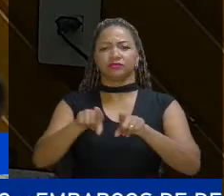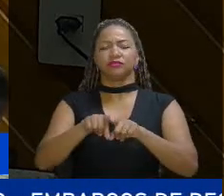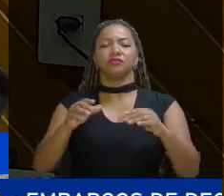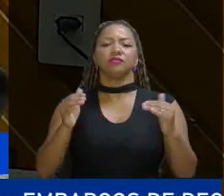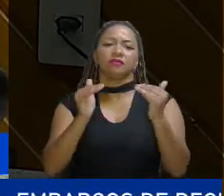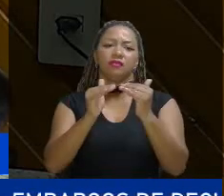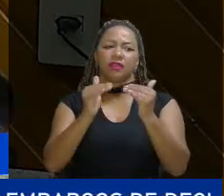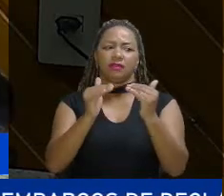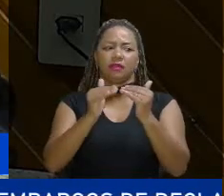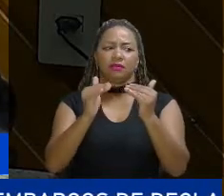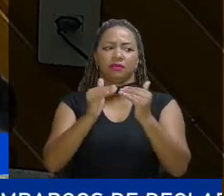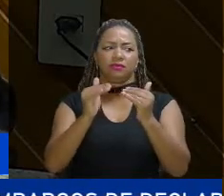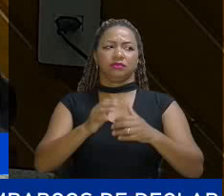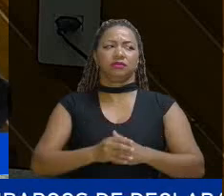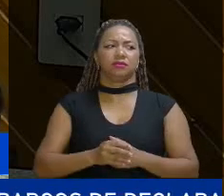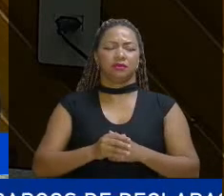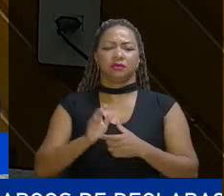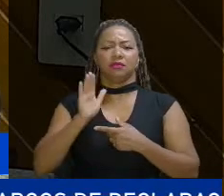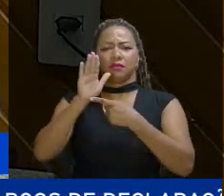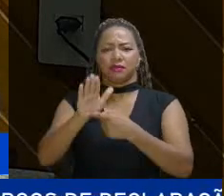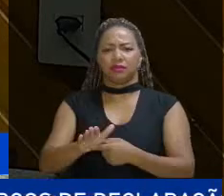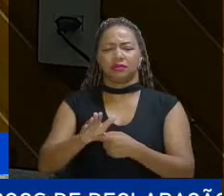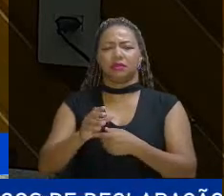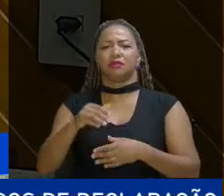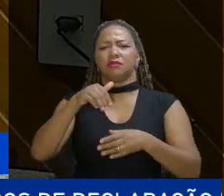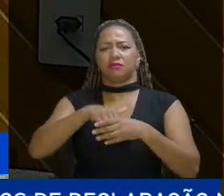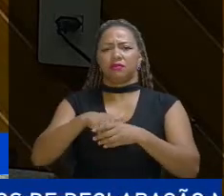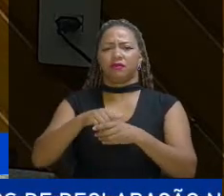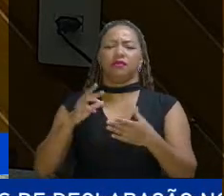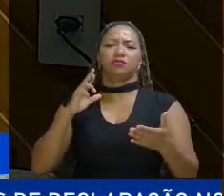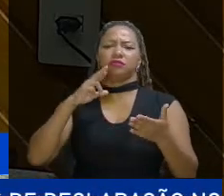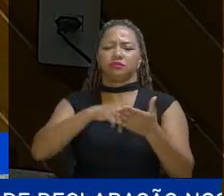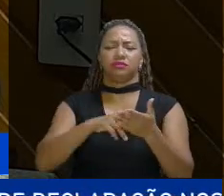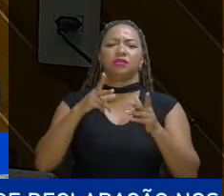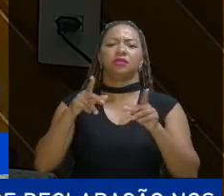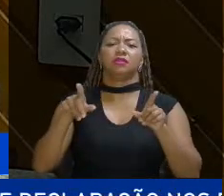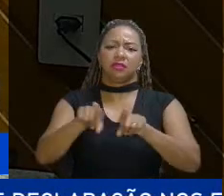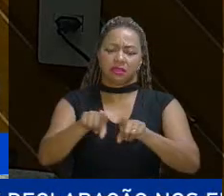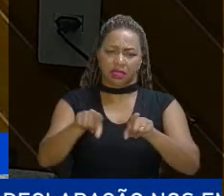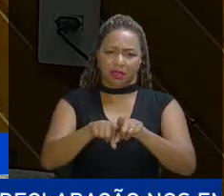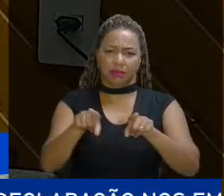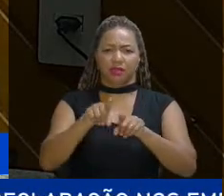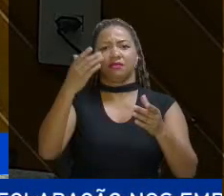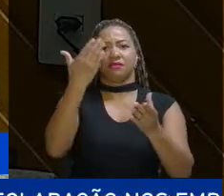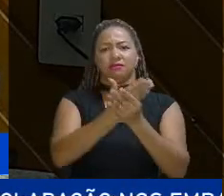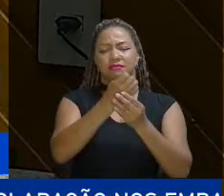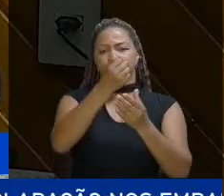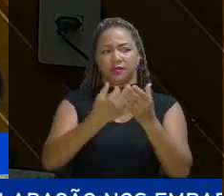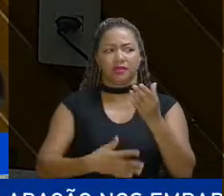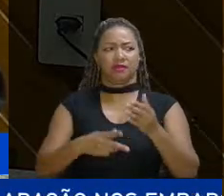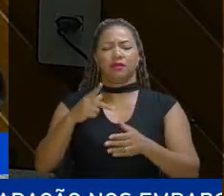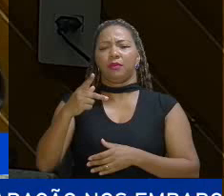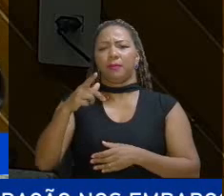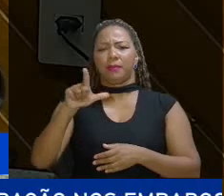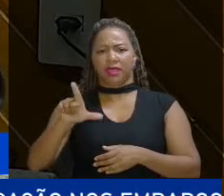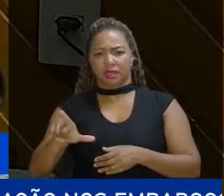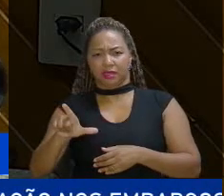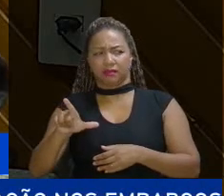de acordo com o que foi apreciado no voto do relator. Da mesma forma, também nos embargos do Partido Liberal,